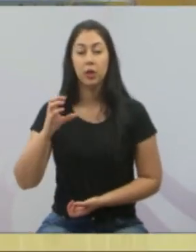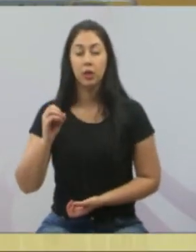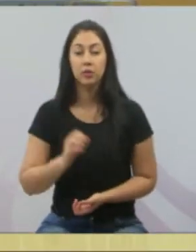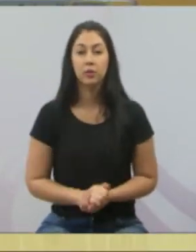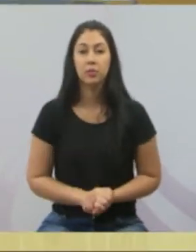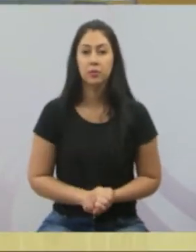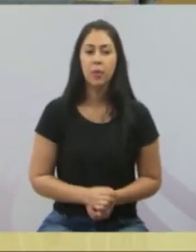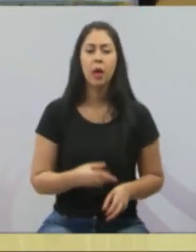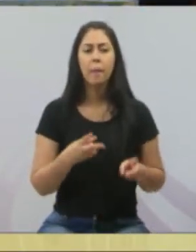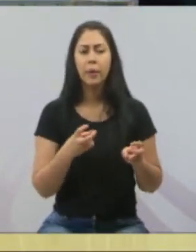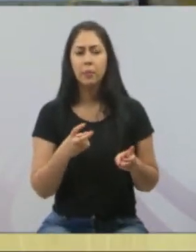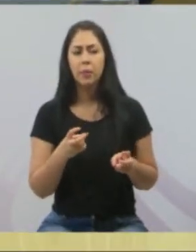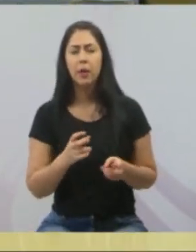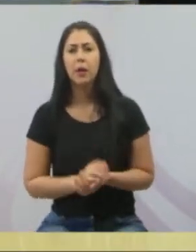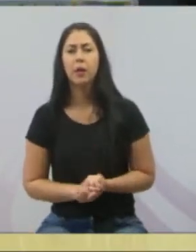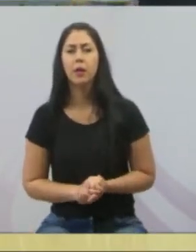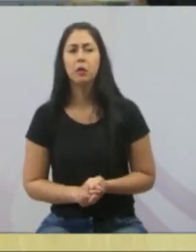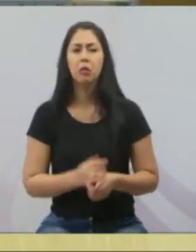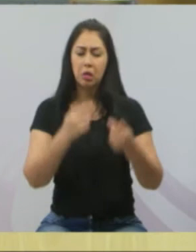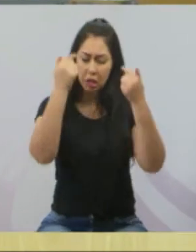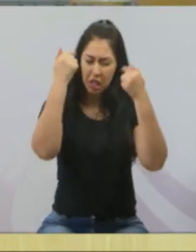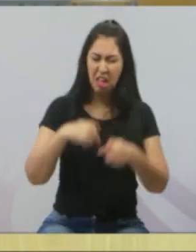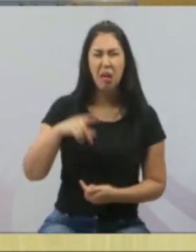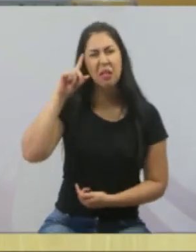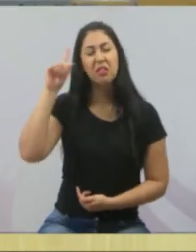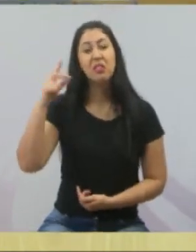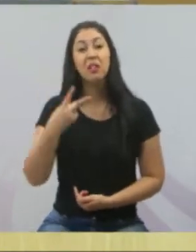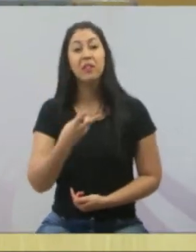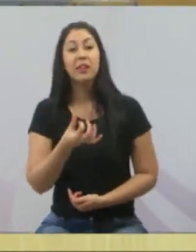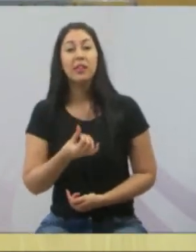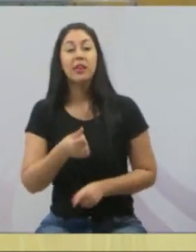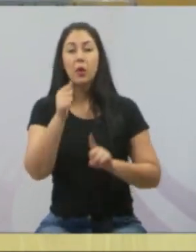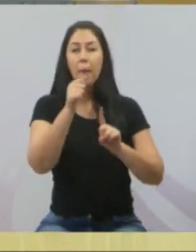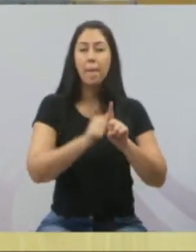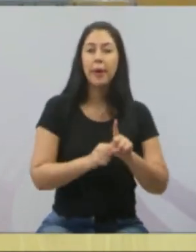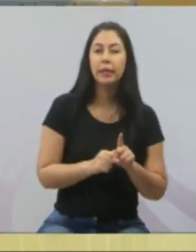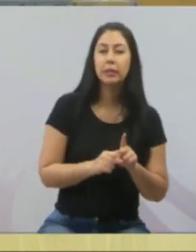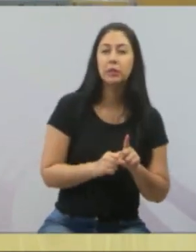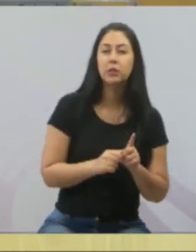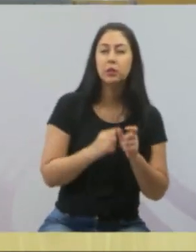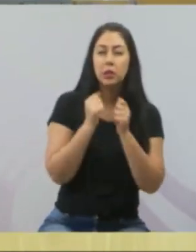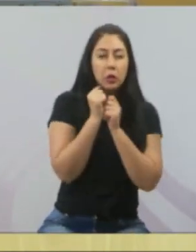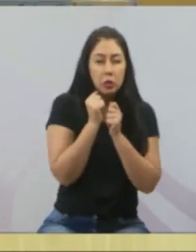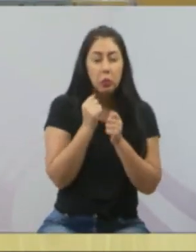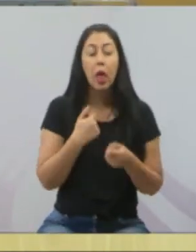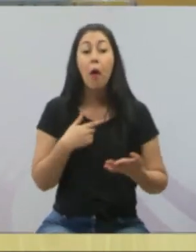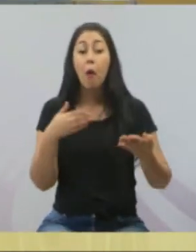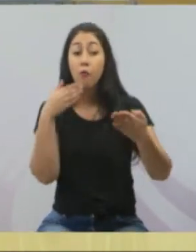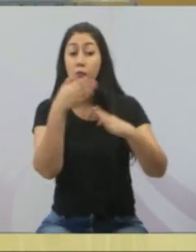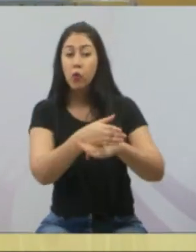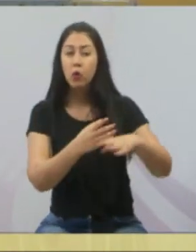agora o pronto atendimento das nossas crianças, né? Então, a gente espera que, o mais breve possível, a Nova Dutra atenda a